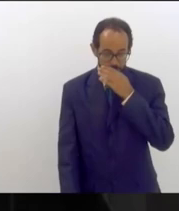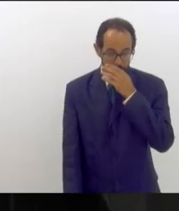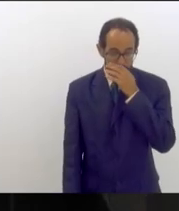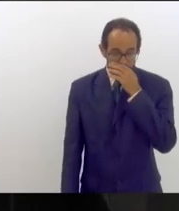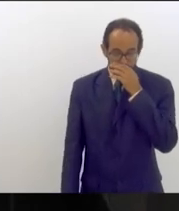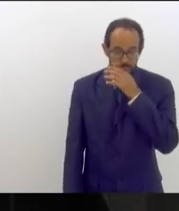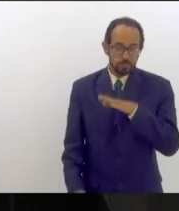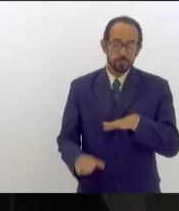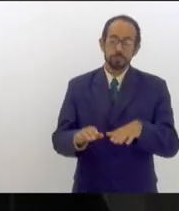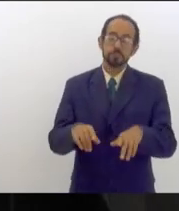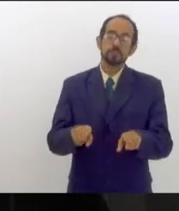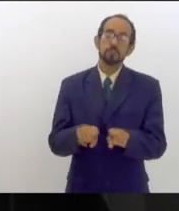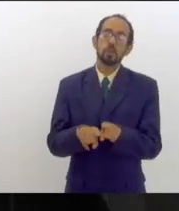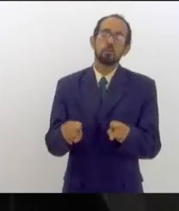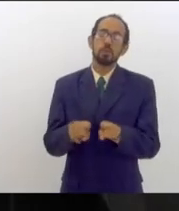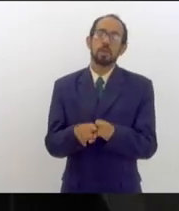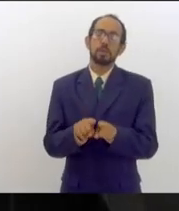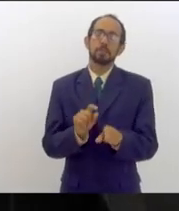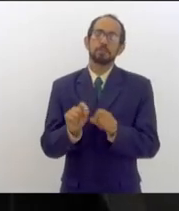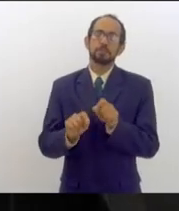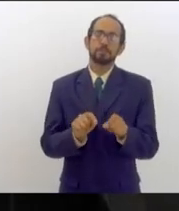mas ainda